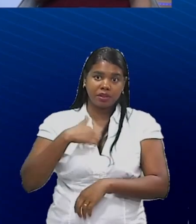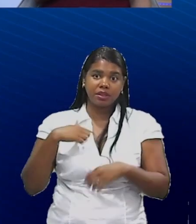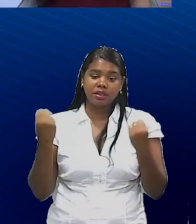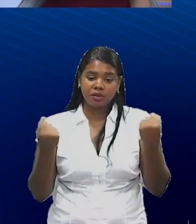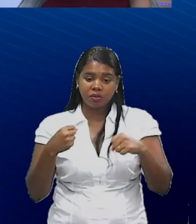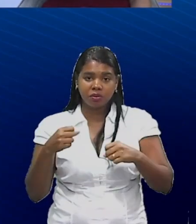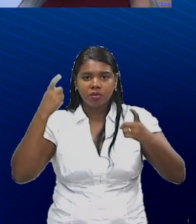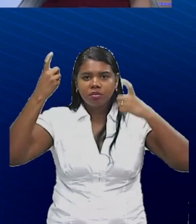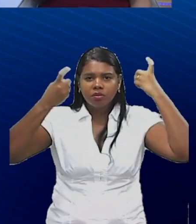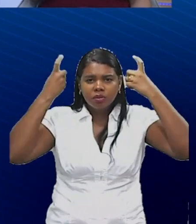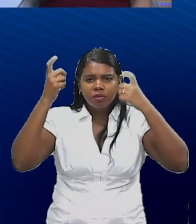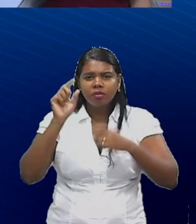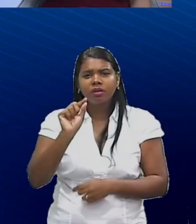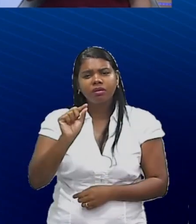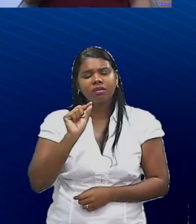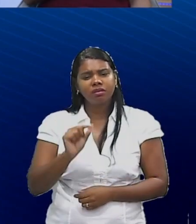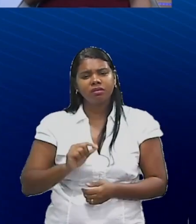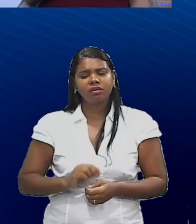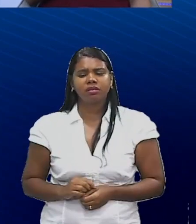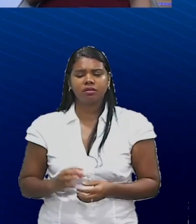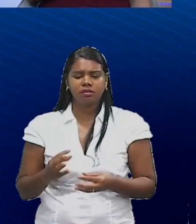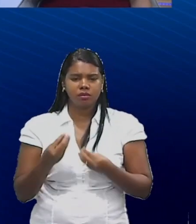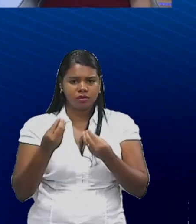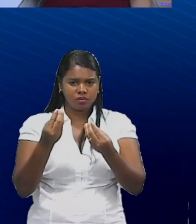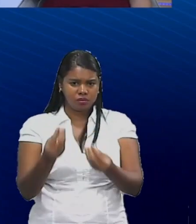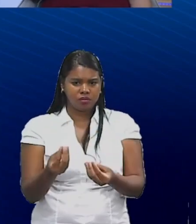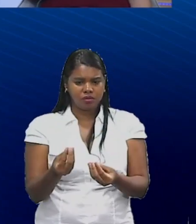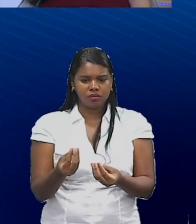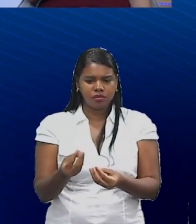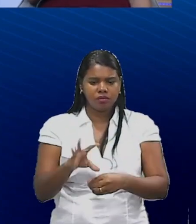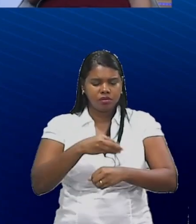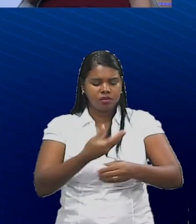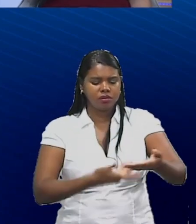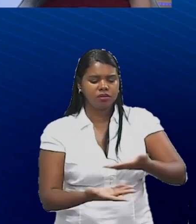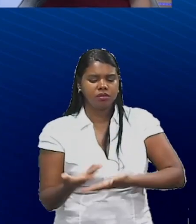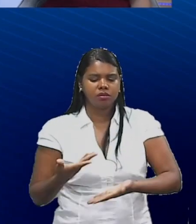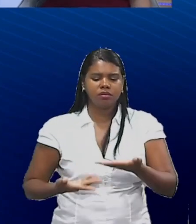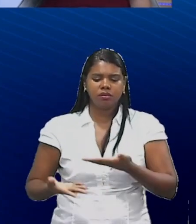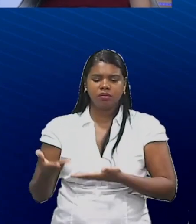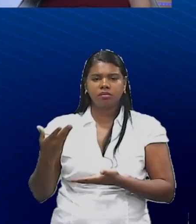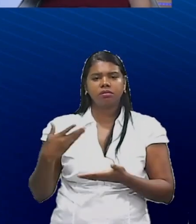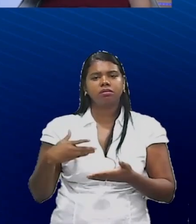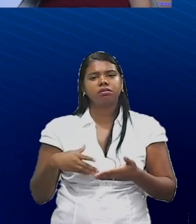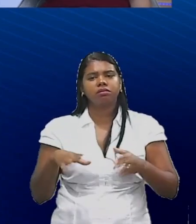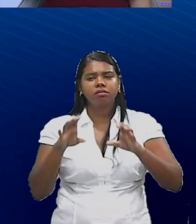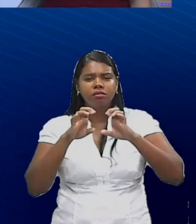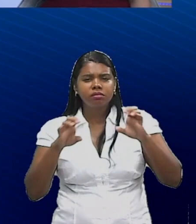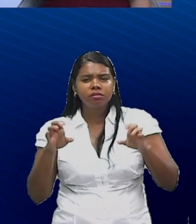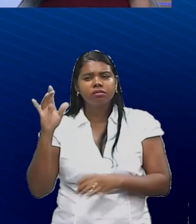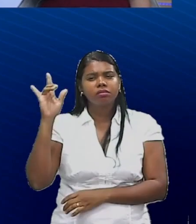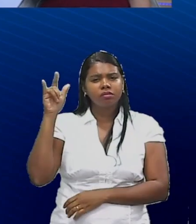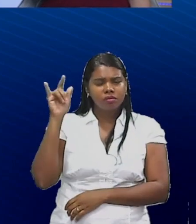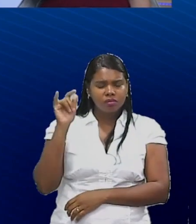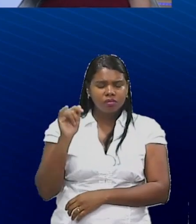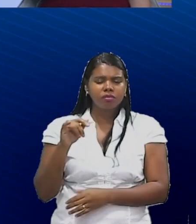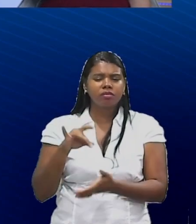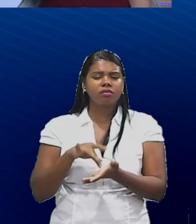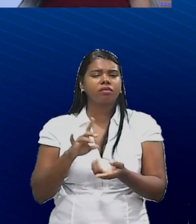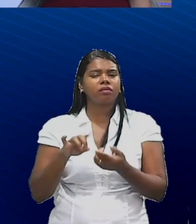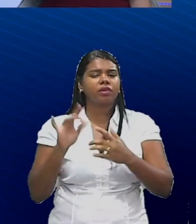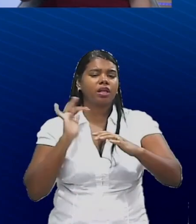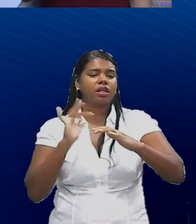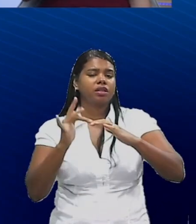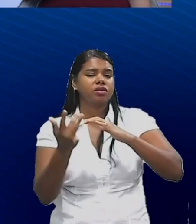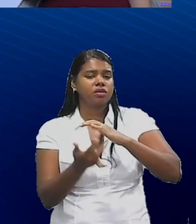com o quê? Com o fornecedor, com meus parceiros, com a mídia, com influenciadores,